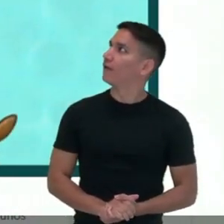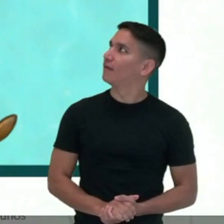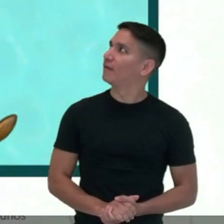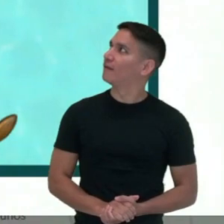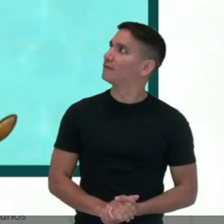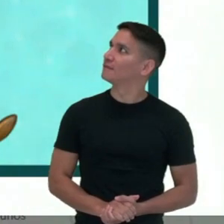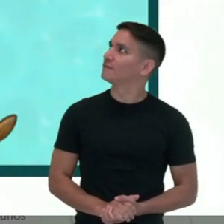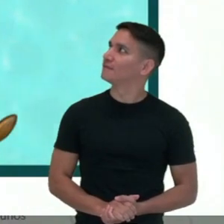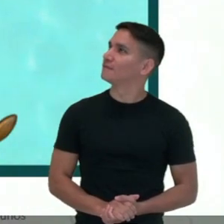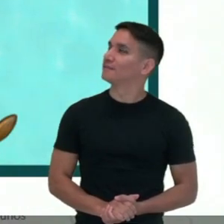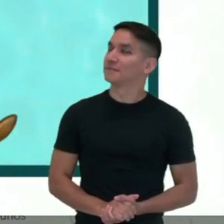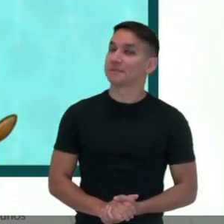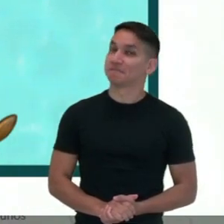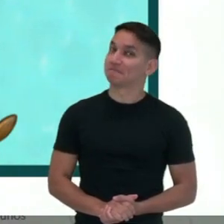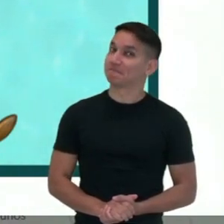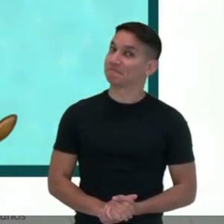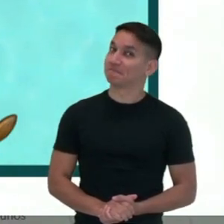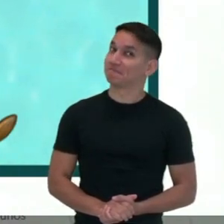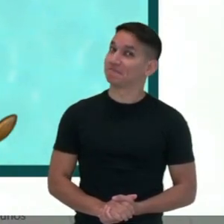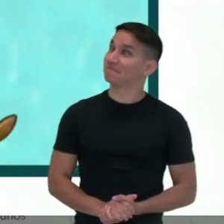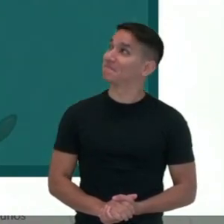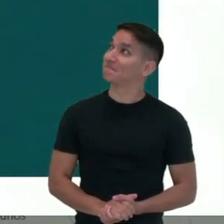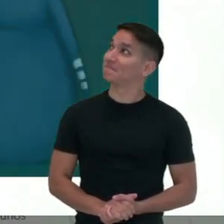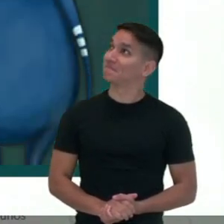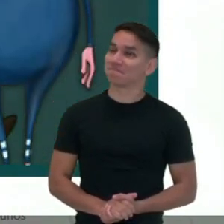Olha. Vamos ver se vai dar certo.